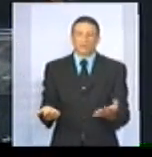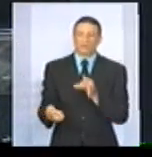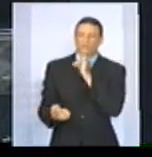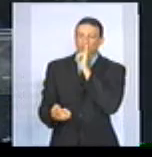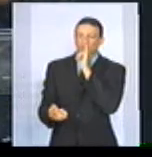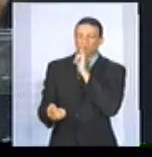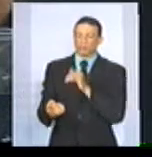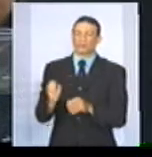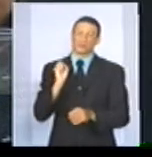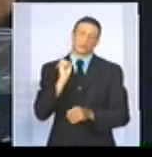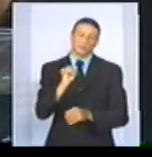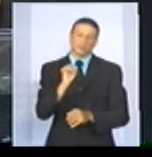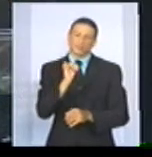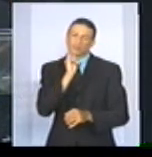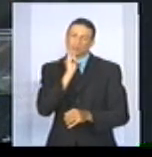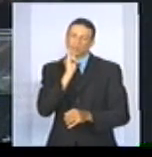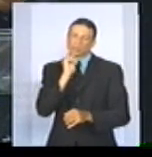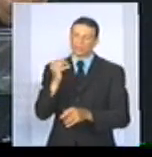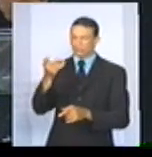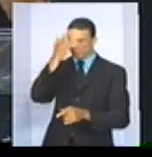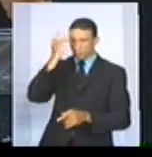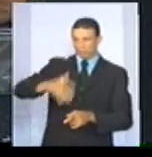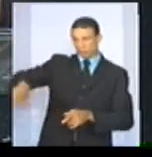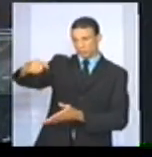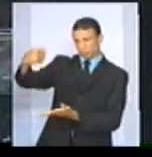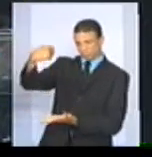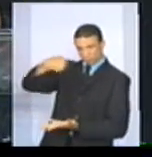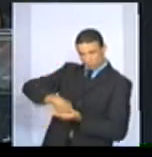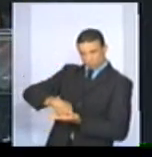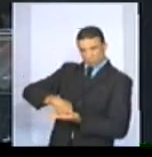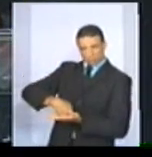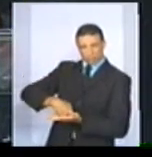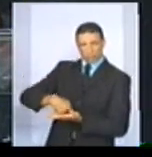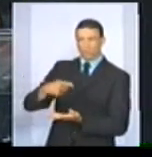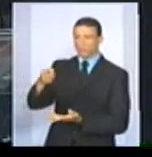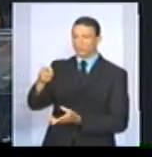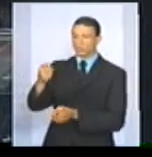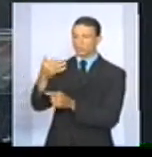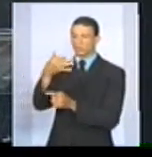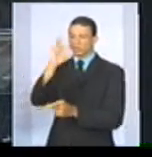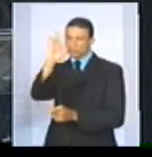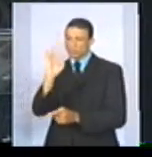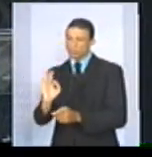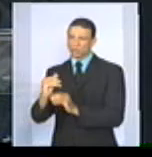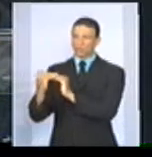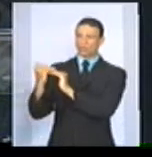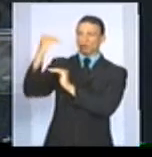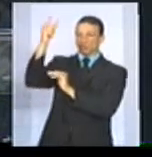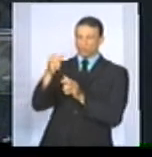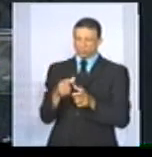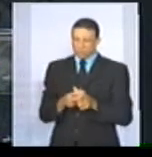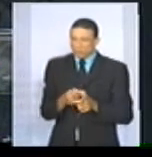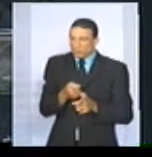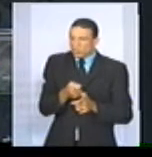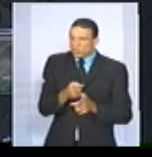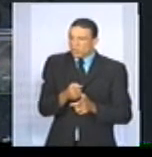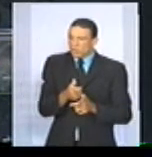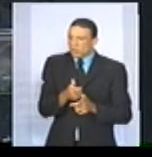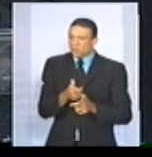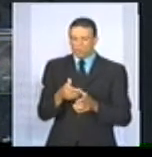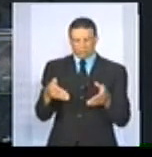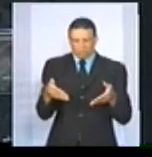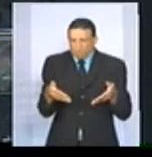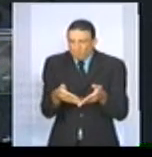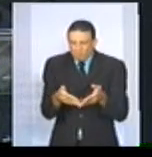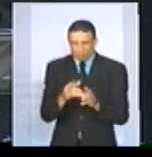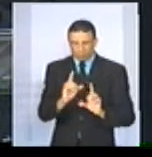percentuais ínfimos de clientes no mercado local de banda larga e percentuais menores de audiência no mercado de